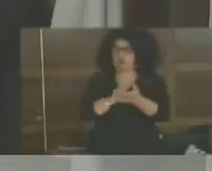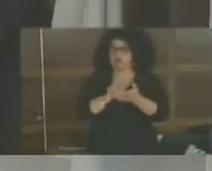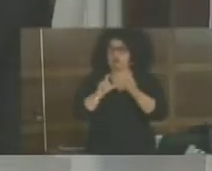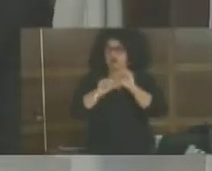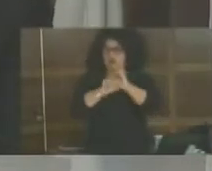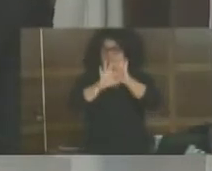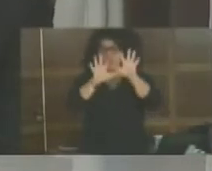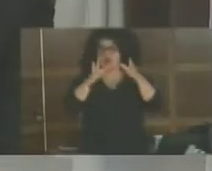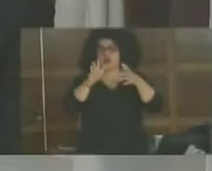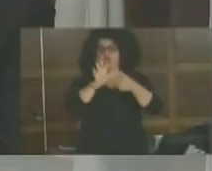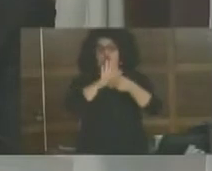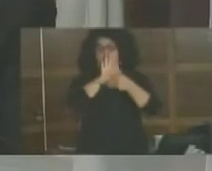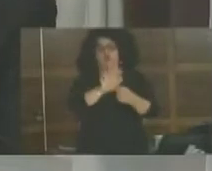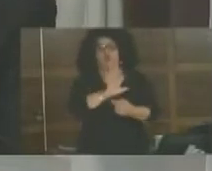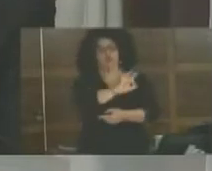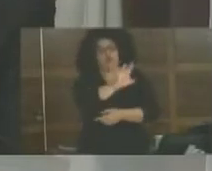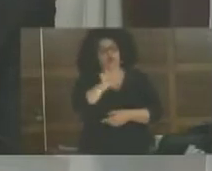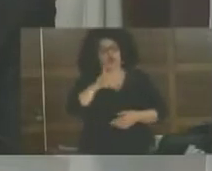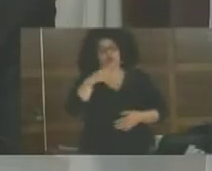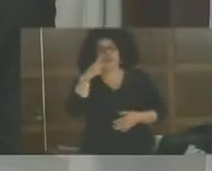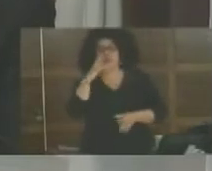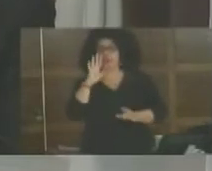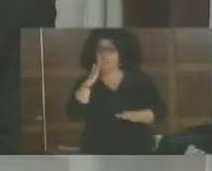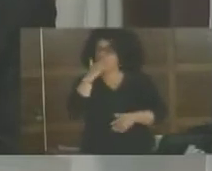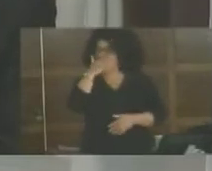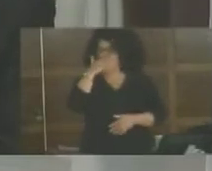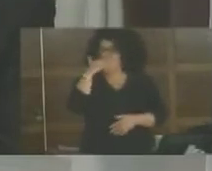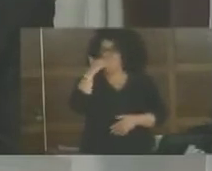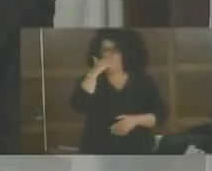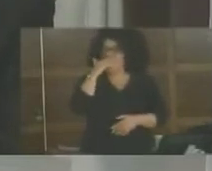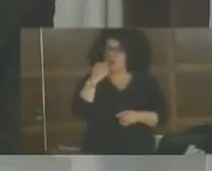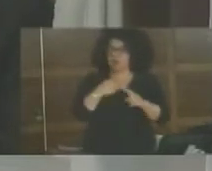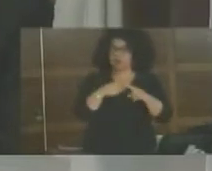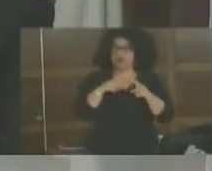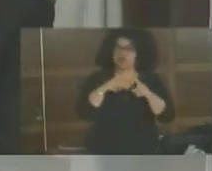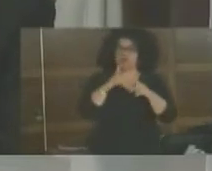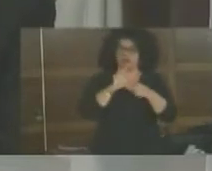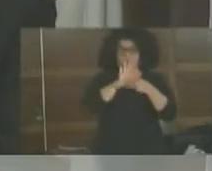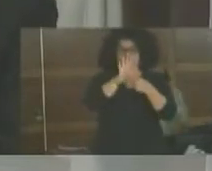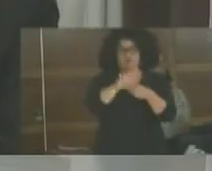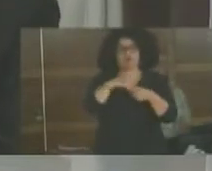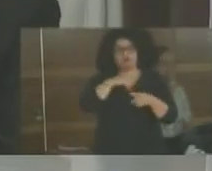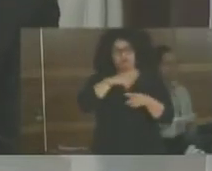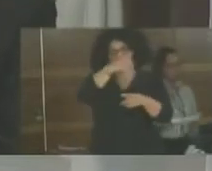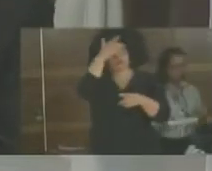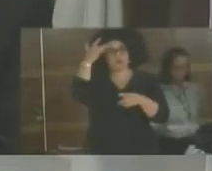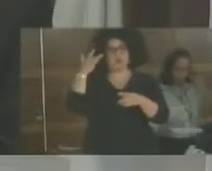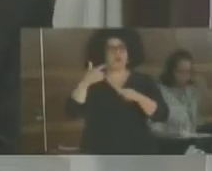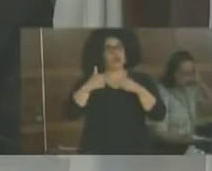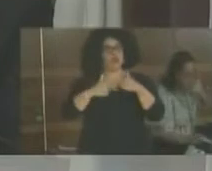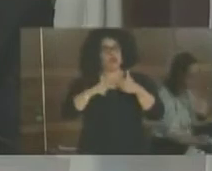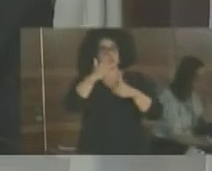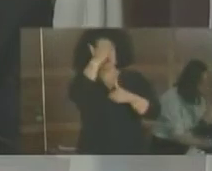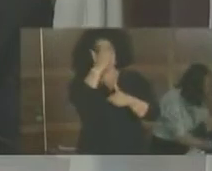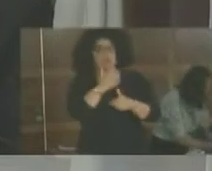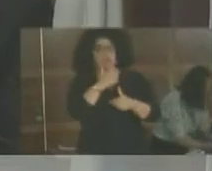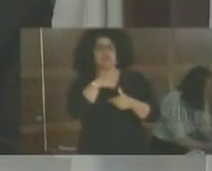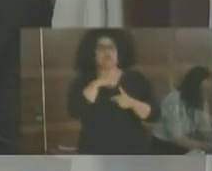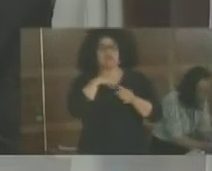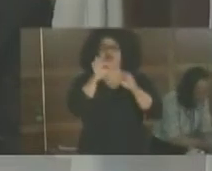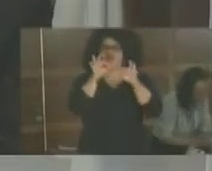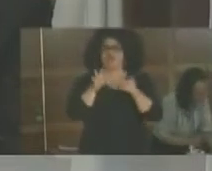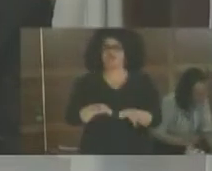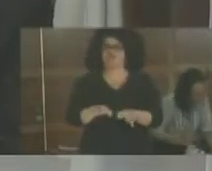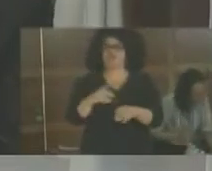acho que cada um tem o seu discurso, entendeu? Mas temos que dar o mérito também que tem gente trabalhando, e trabalhando sério por isso. E tenho certeza que